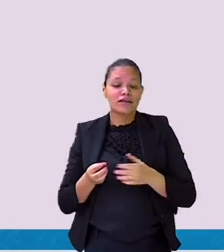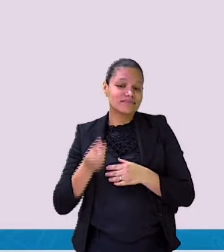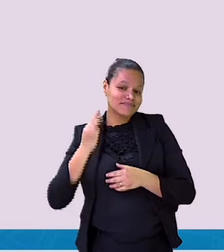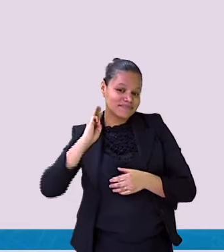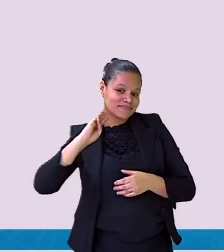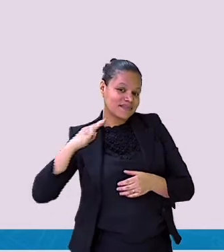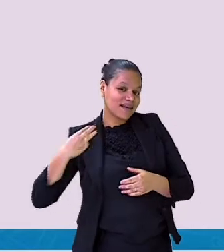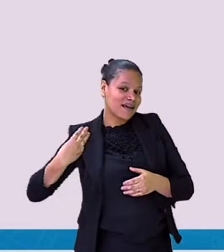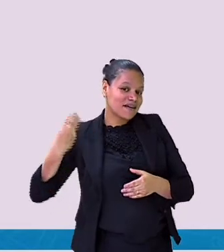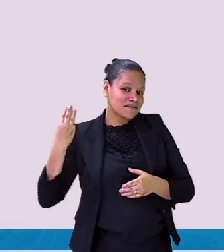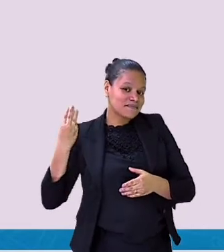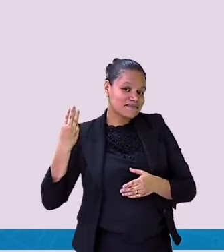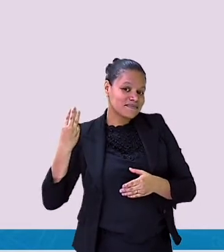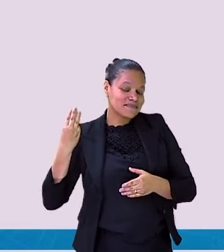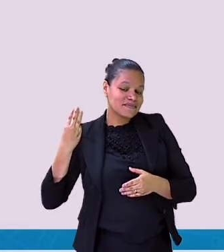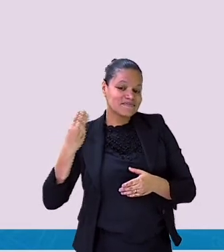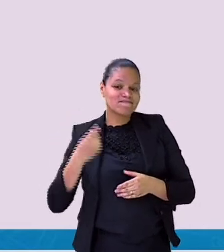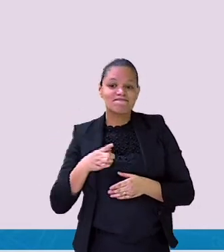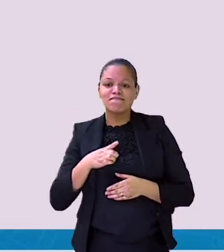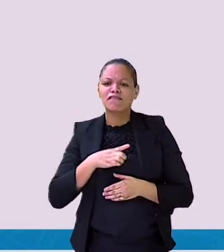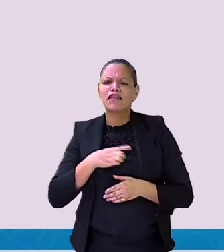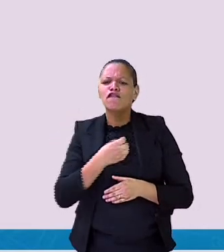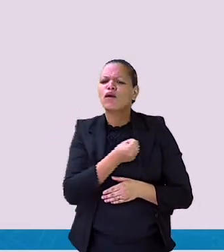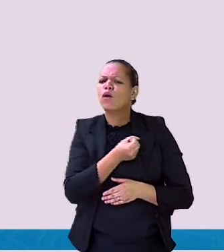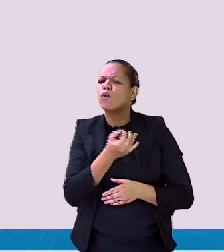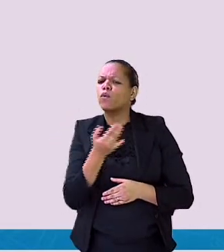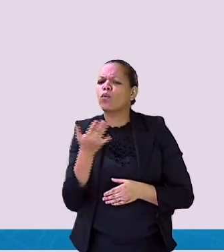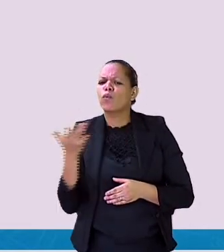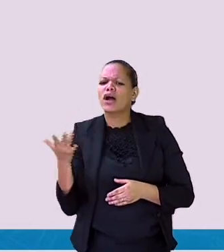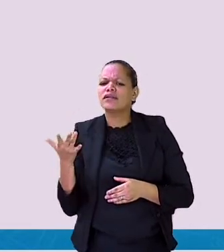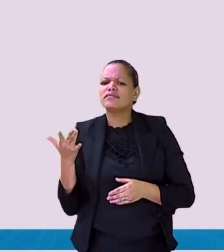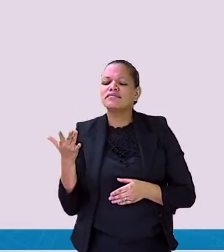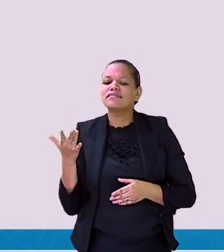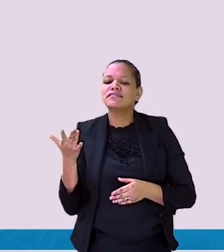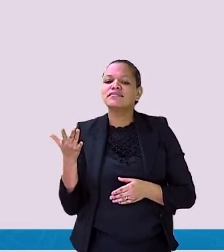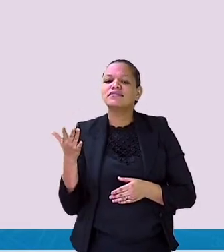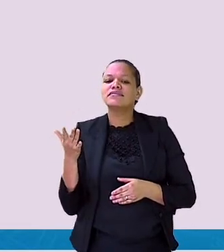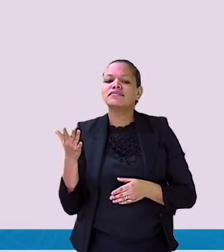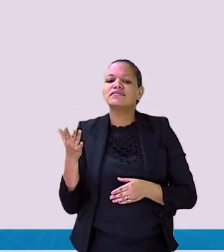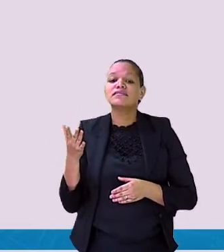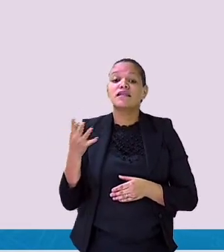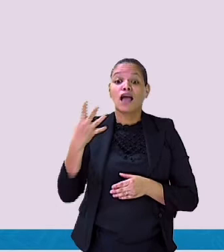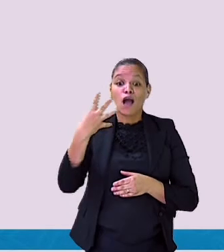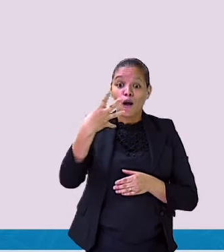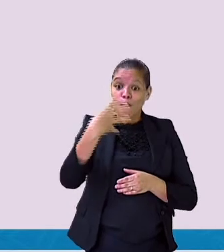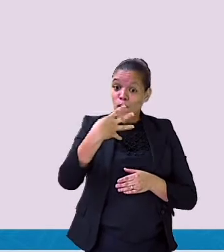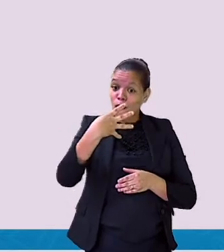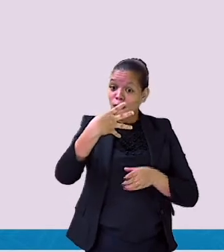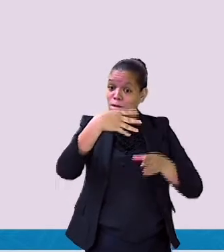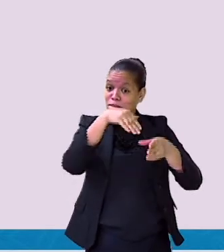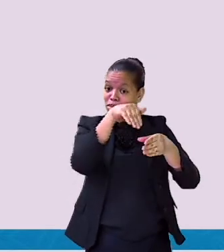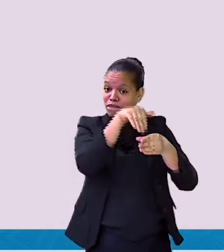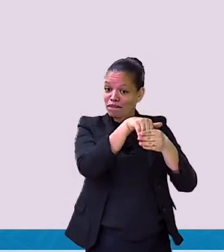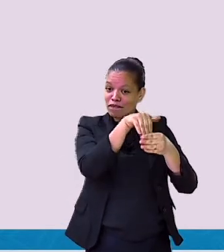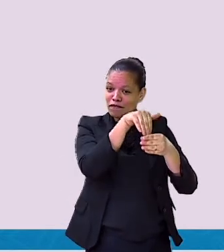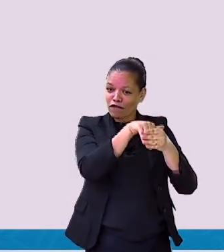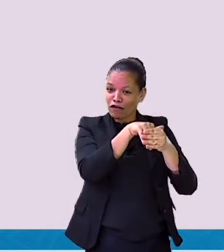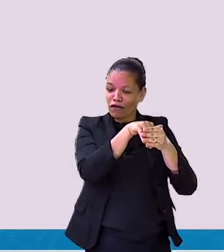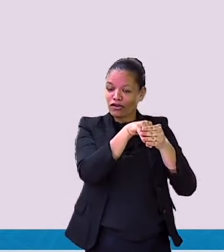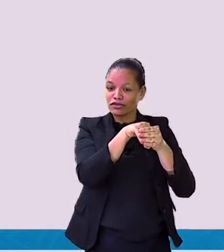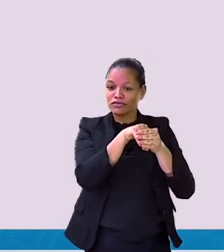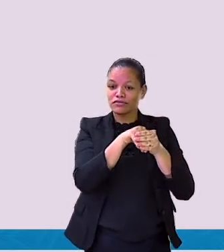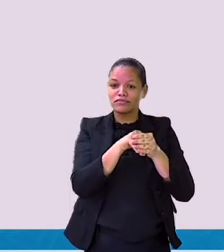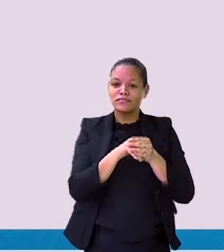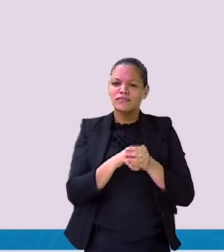Magali chegou até o, até o 4. A